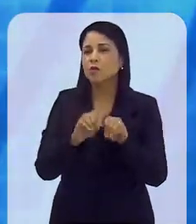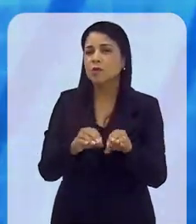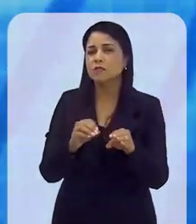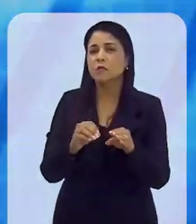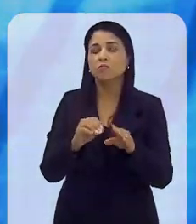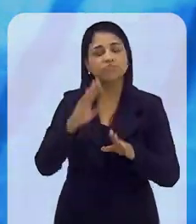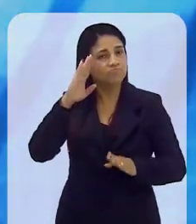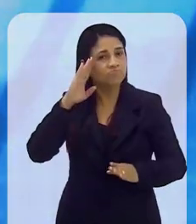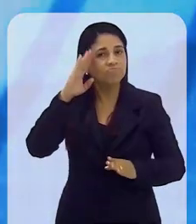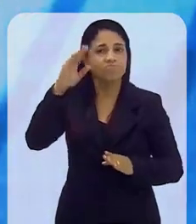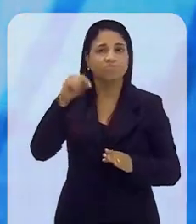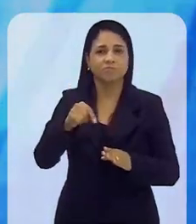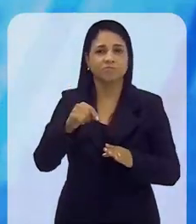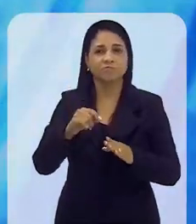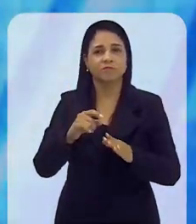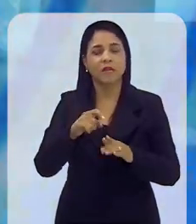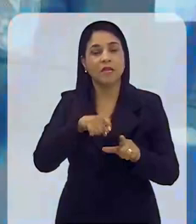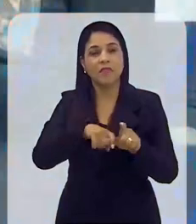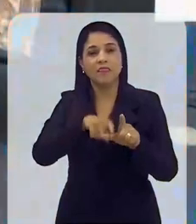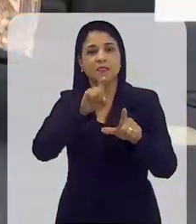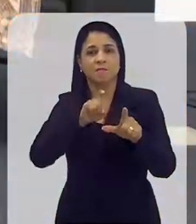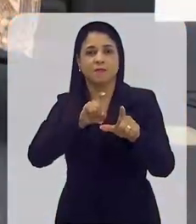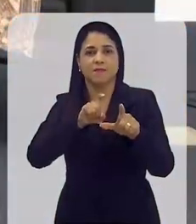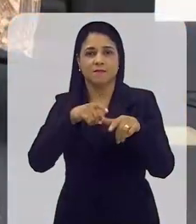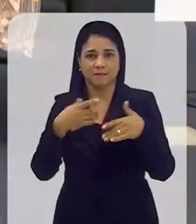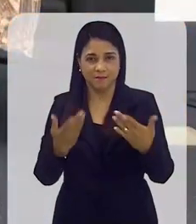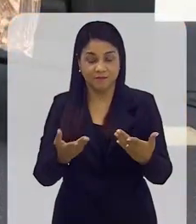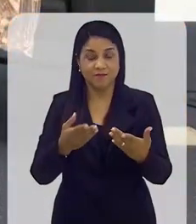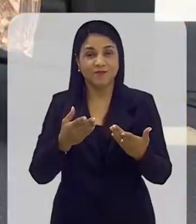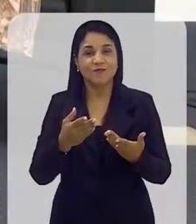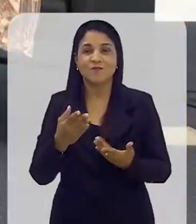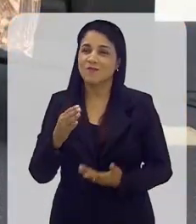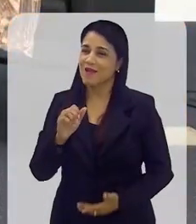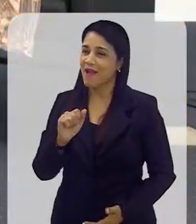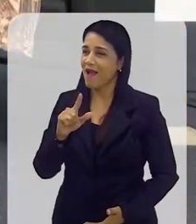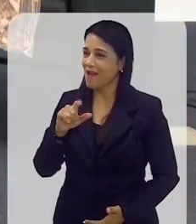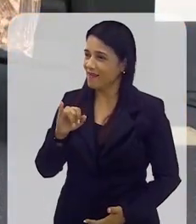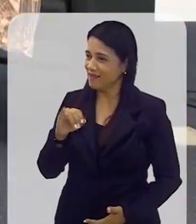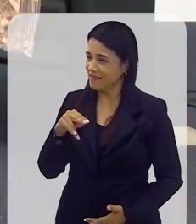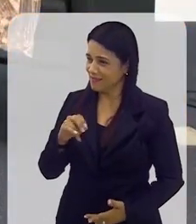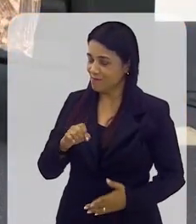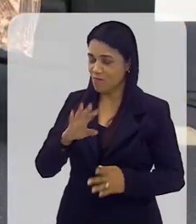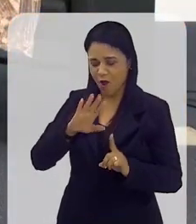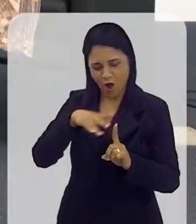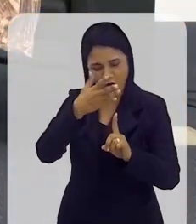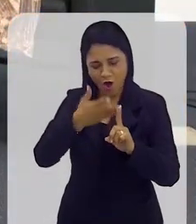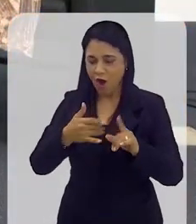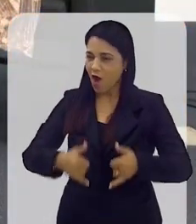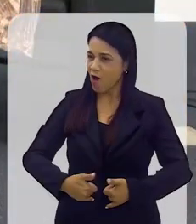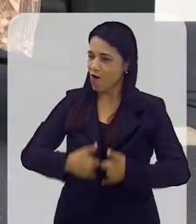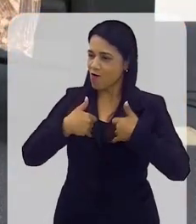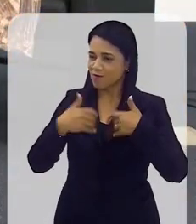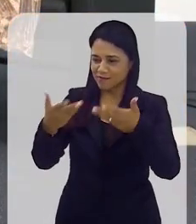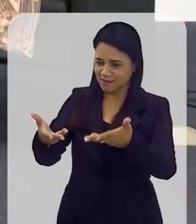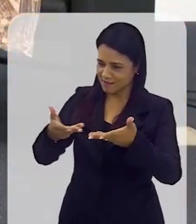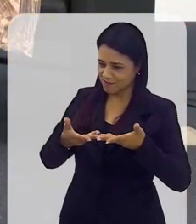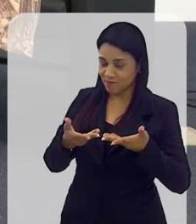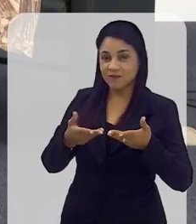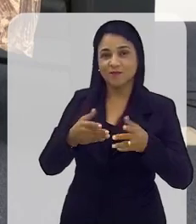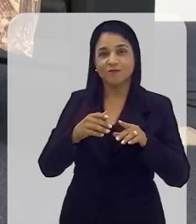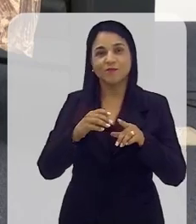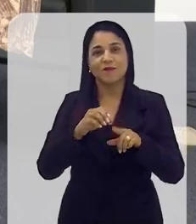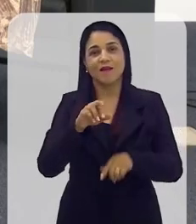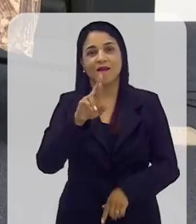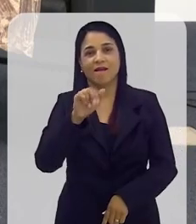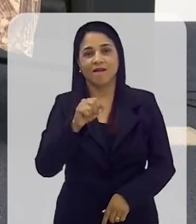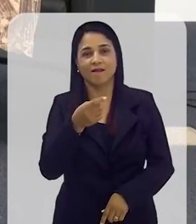sua ascensão e independência. Olá, Aline. É uma honra receber você aqui no nosso Radar Elerge.